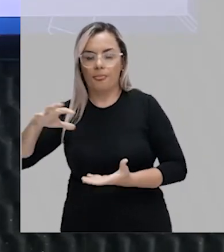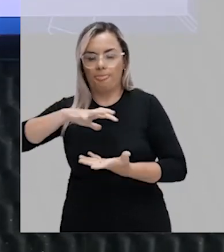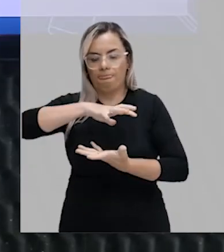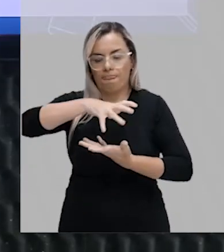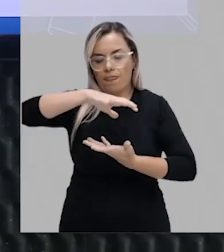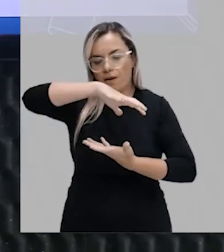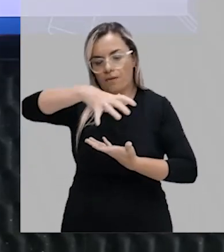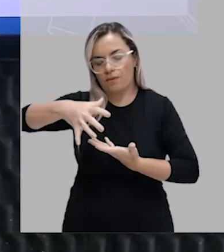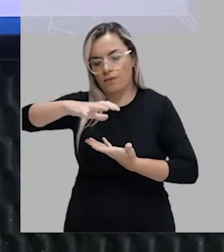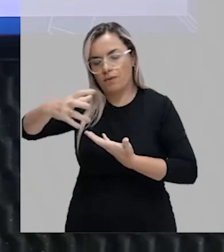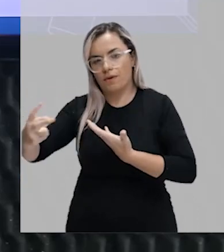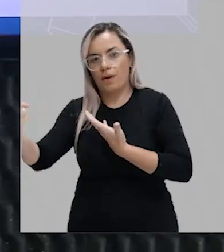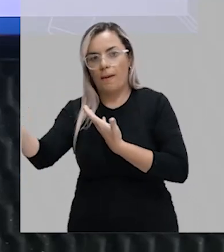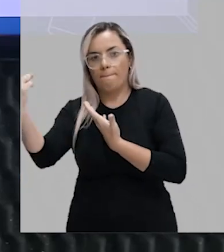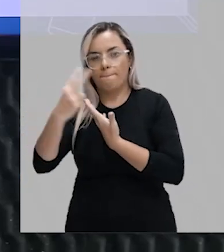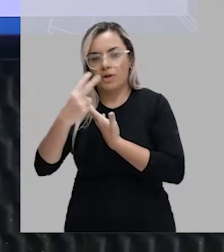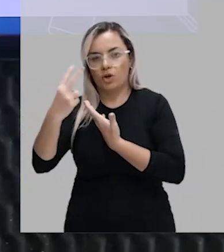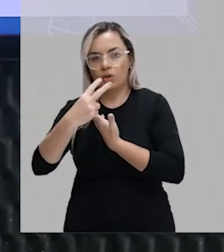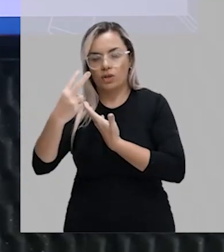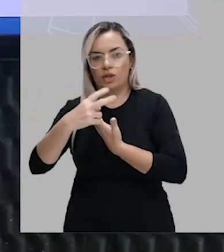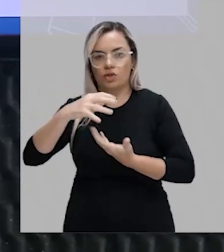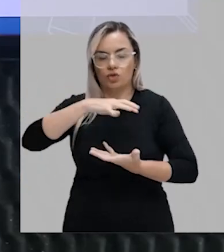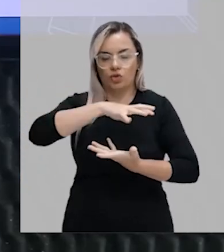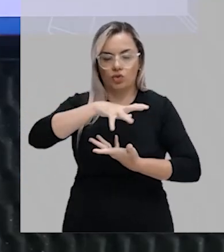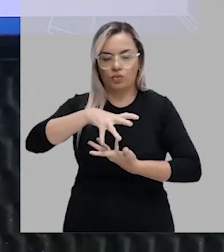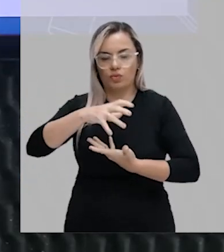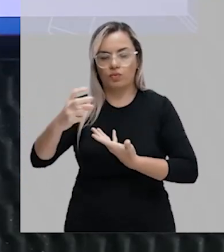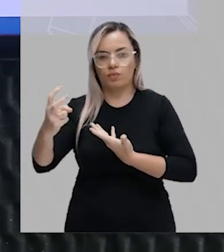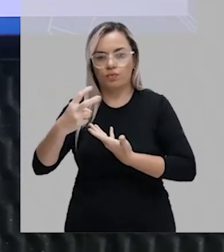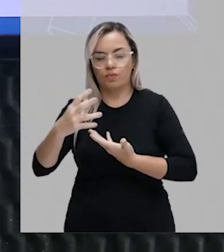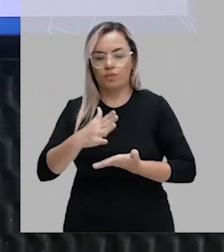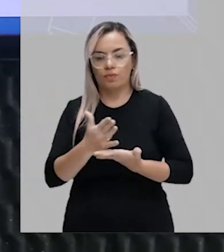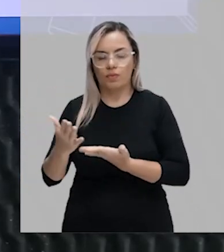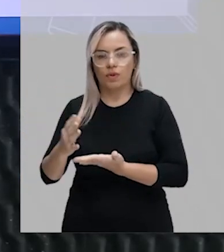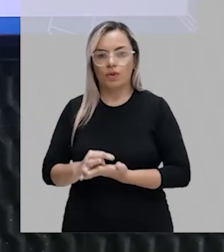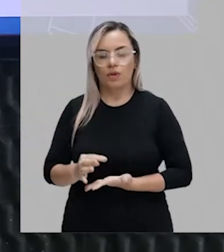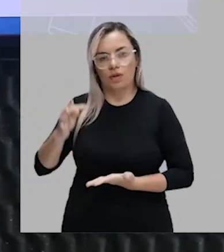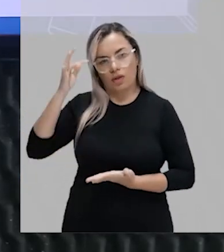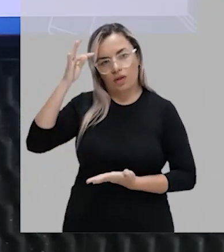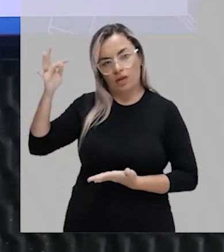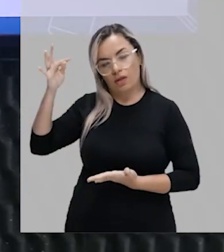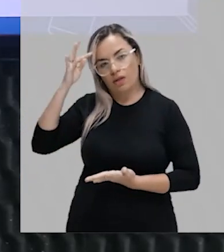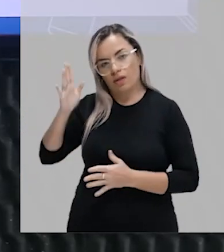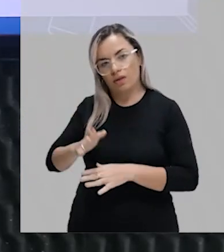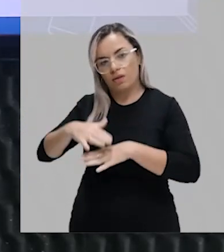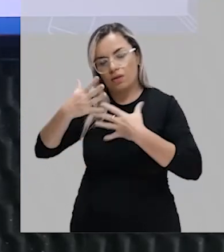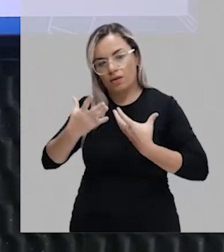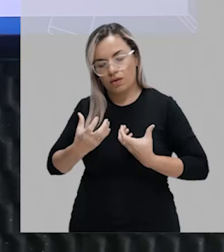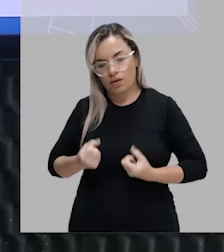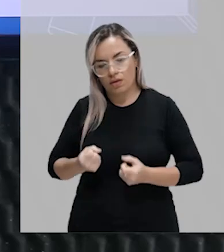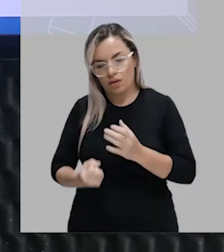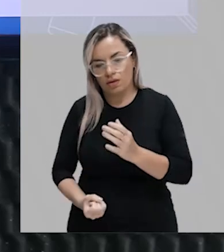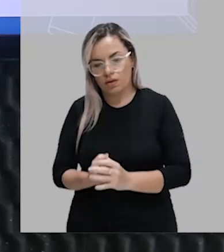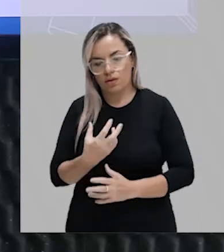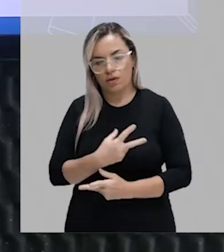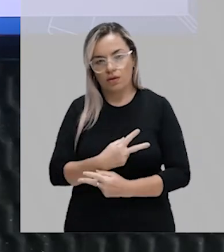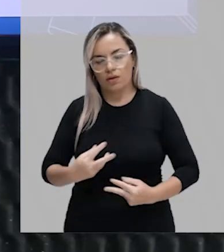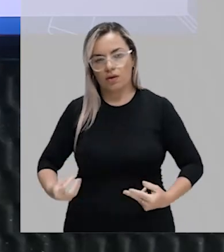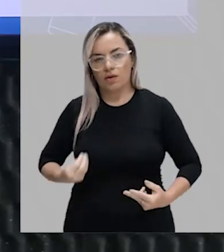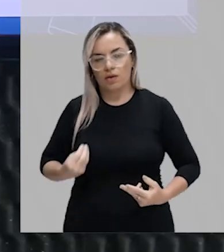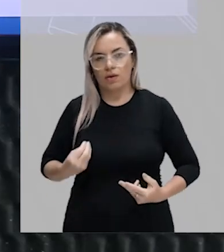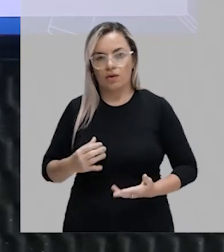camada que protege o nosso planeta. A gente vai falar sobre a teoria mais aceita, né, sobre a origem dos seres vivos. Existe a